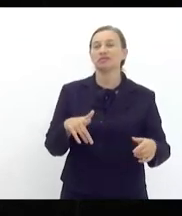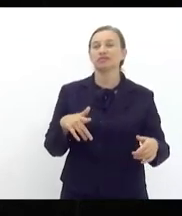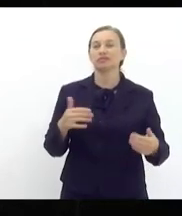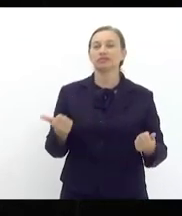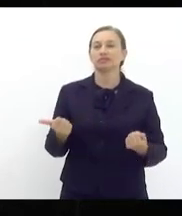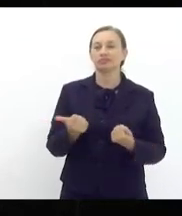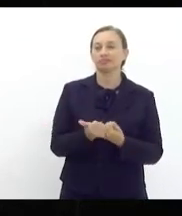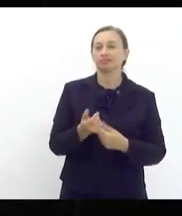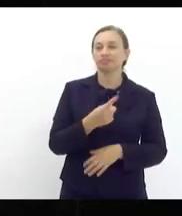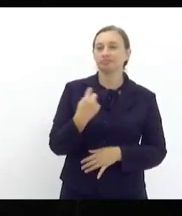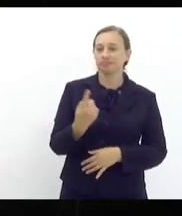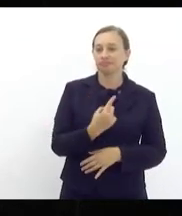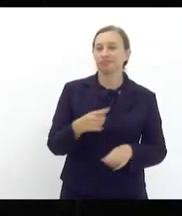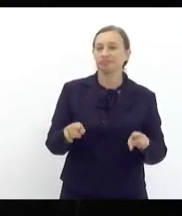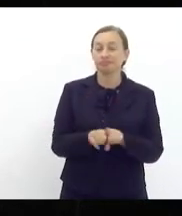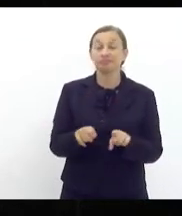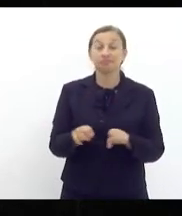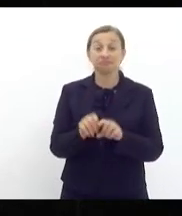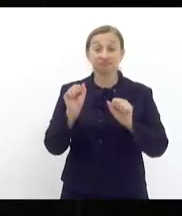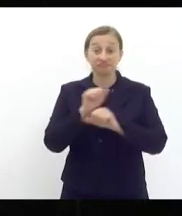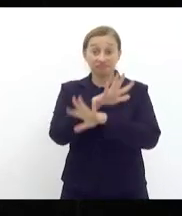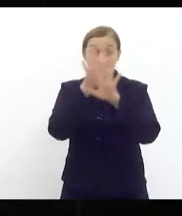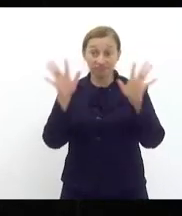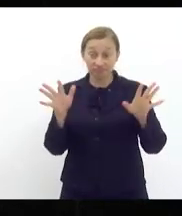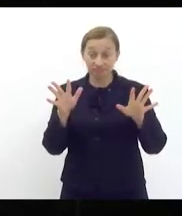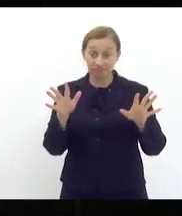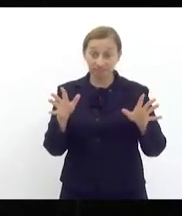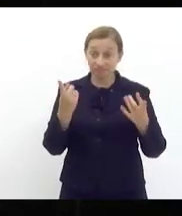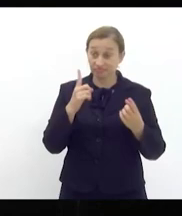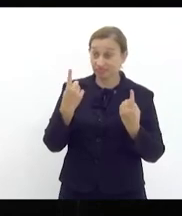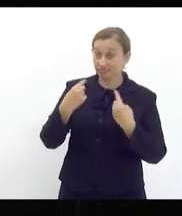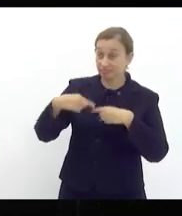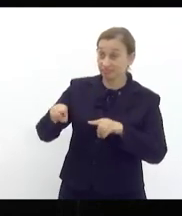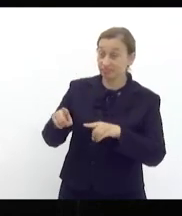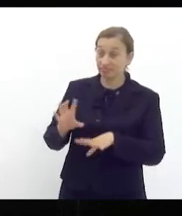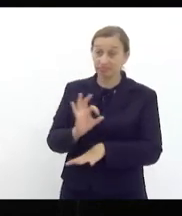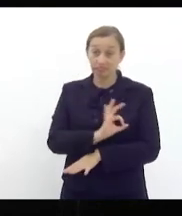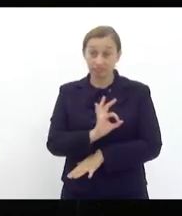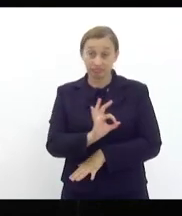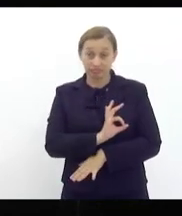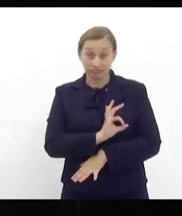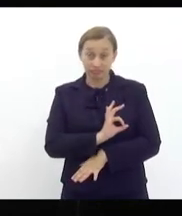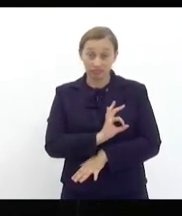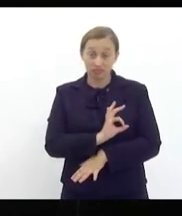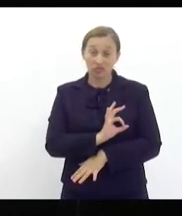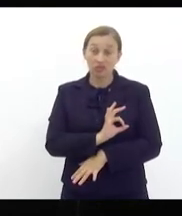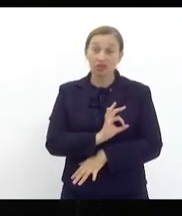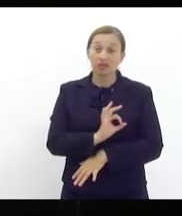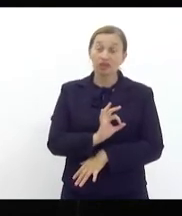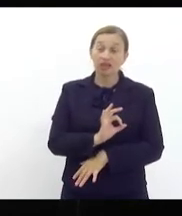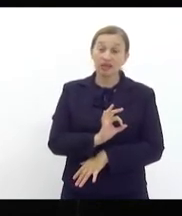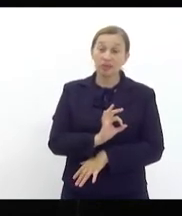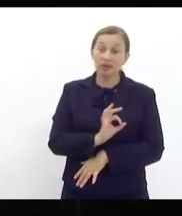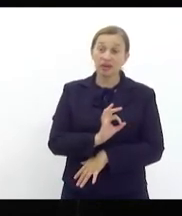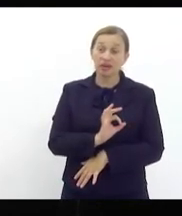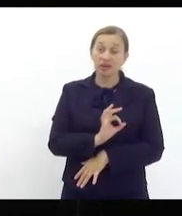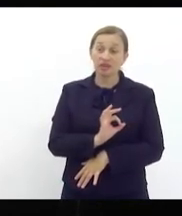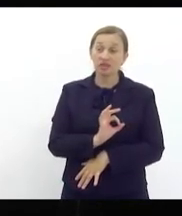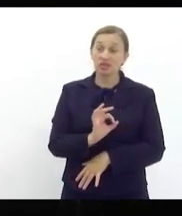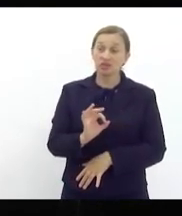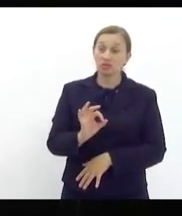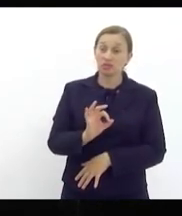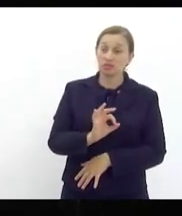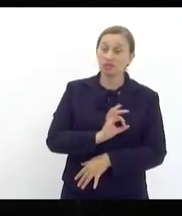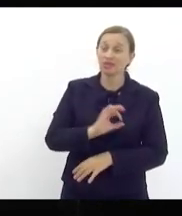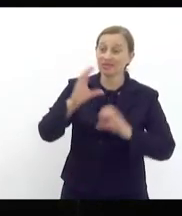assim como também deixar claro não somos contra a polícia queremos que a polícia trate o cidadão